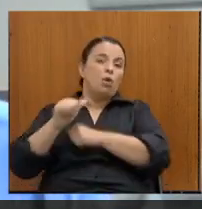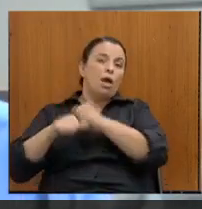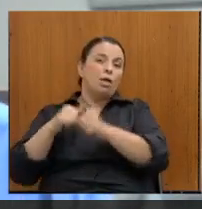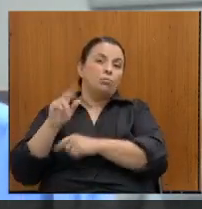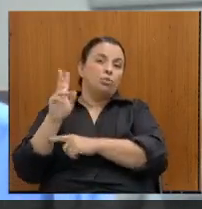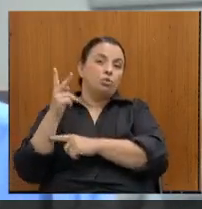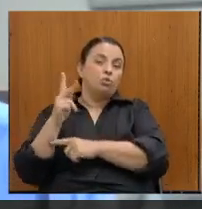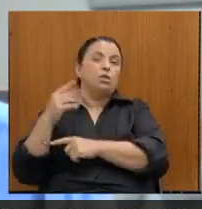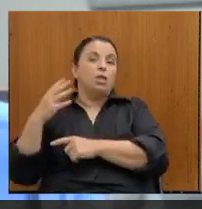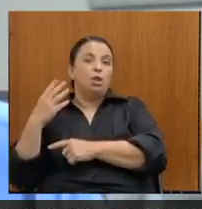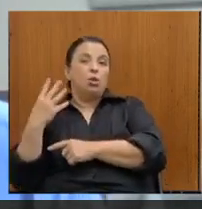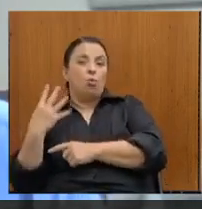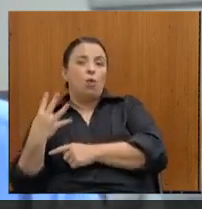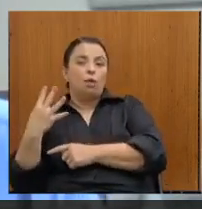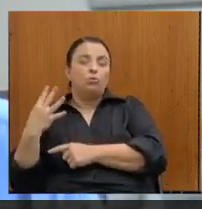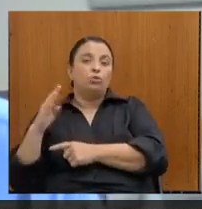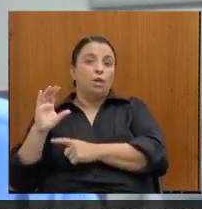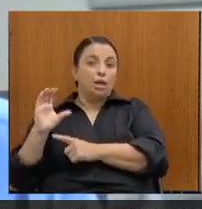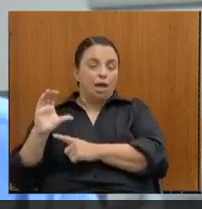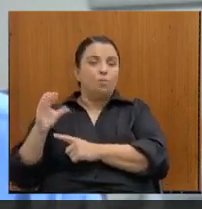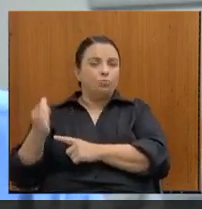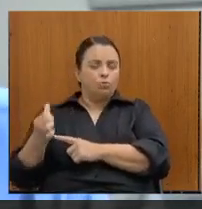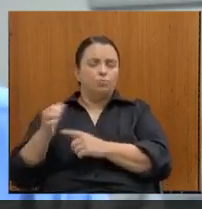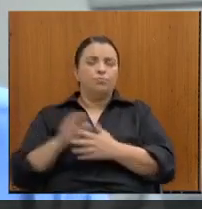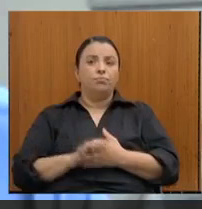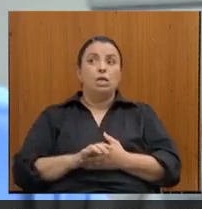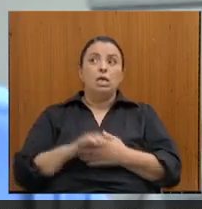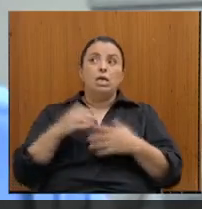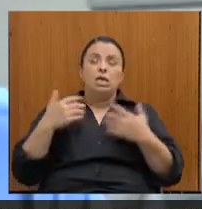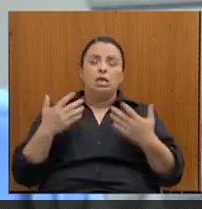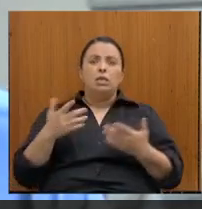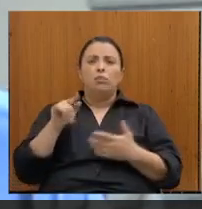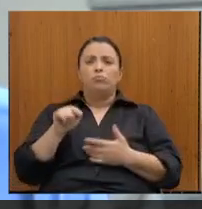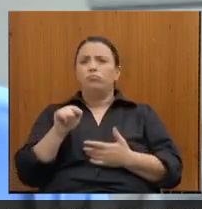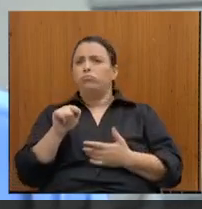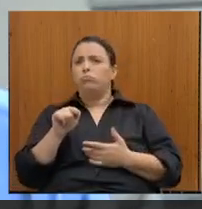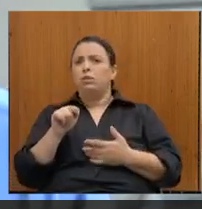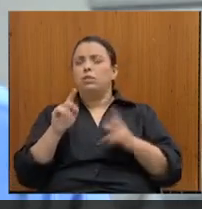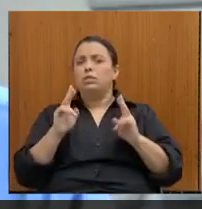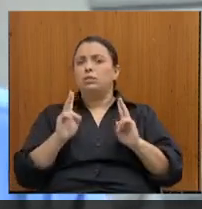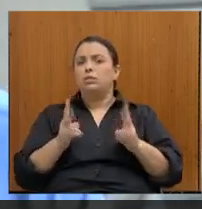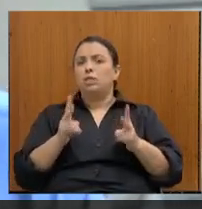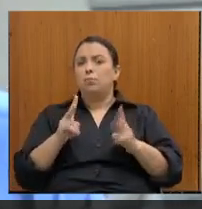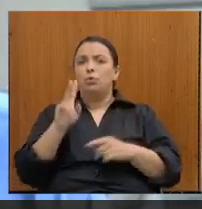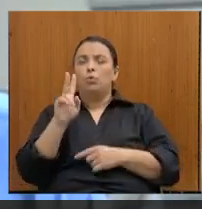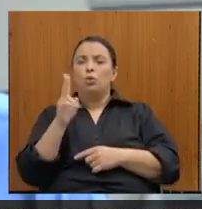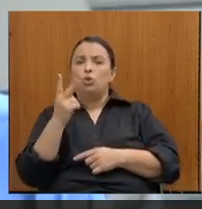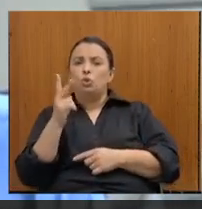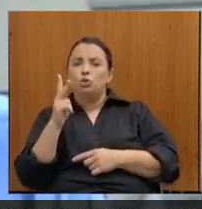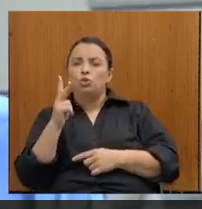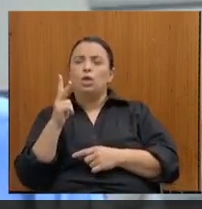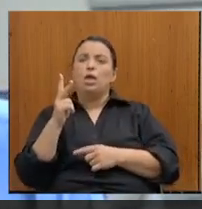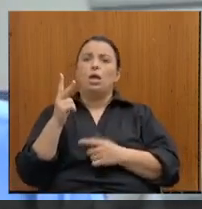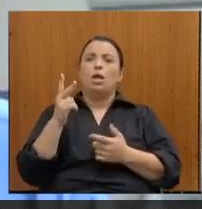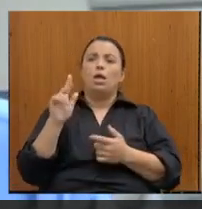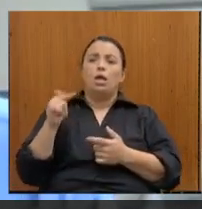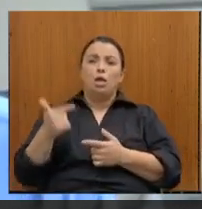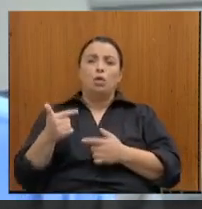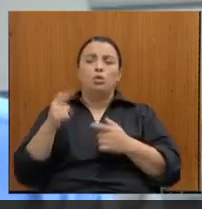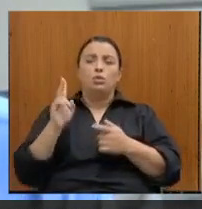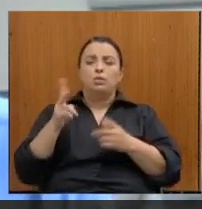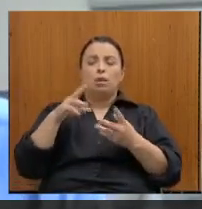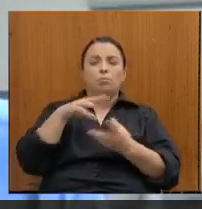como já foi colocado no rolete hidrogênio aparece aí é sempre consorciado e os contratos